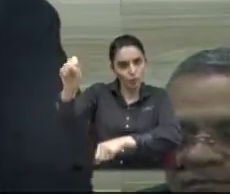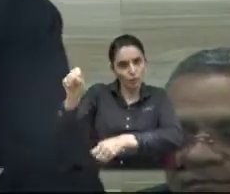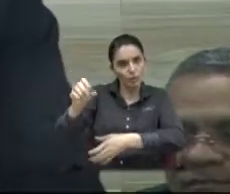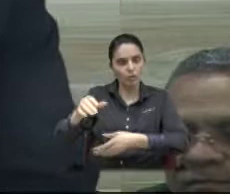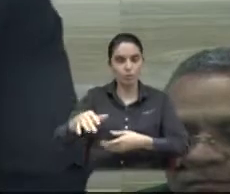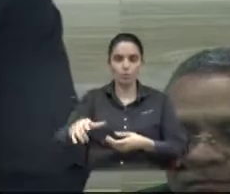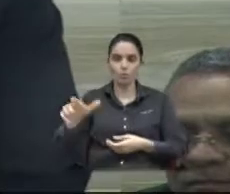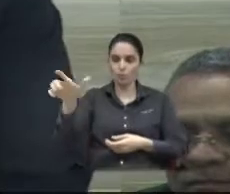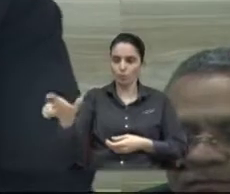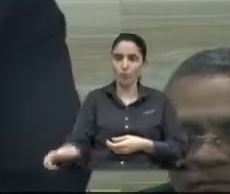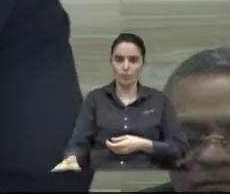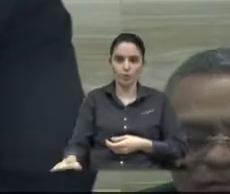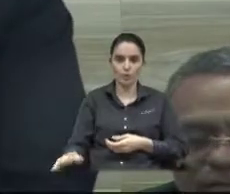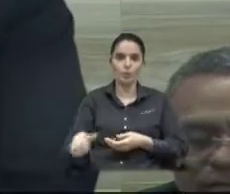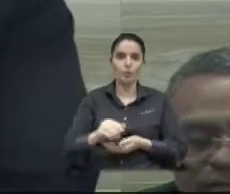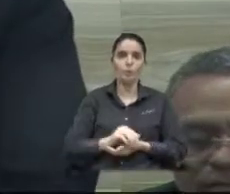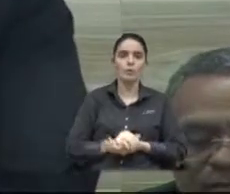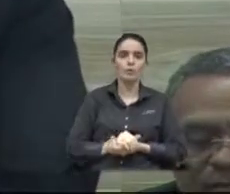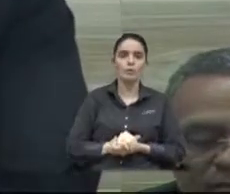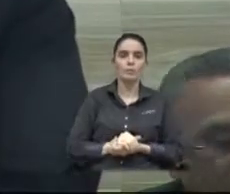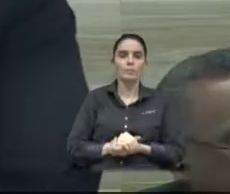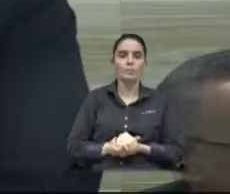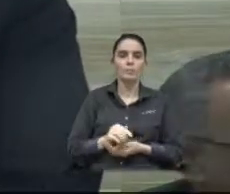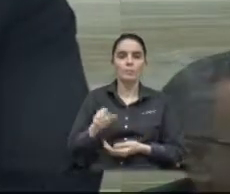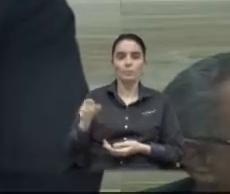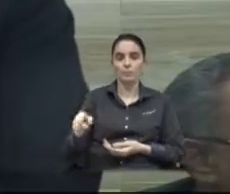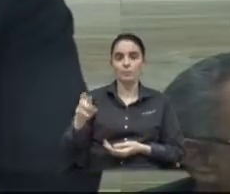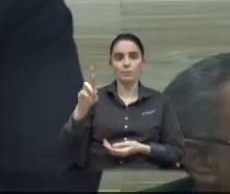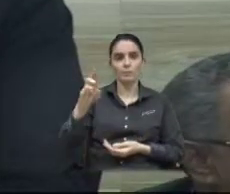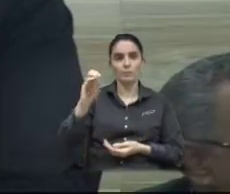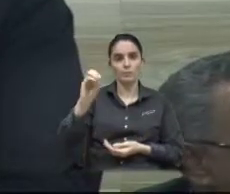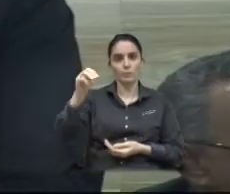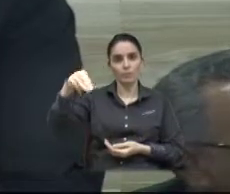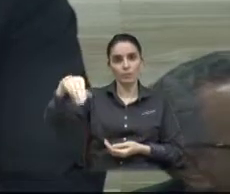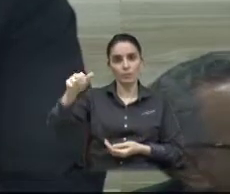de cidadão limeirense ao doutor Romalino.